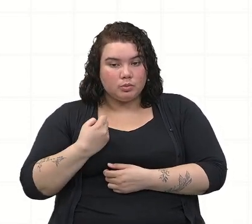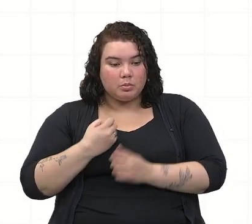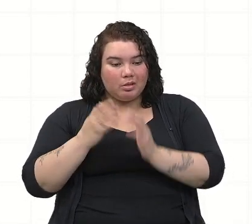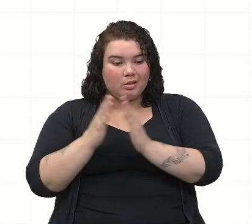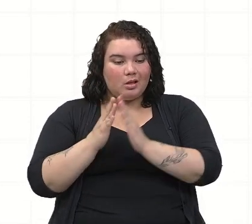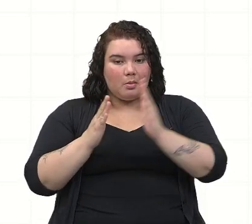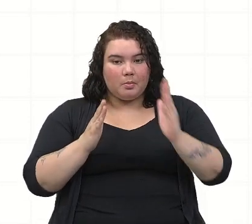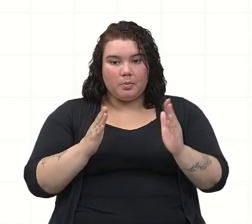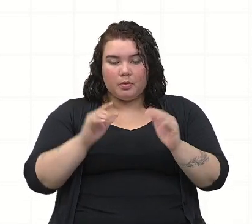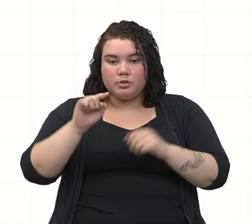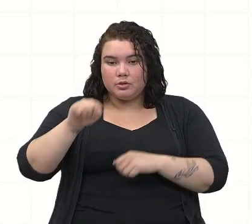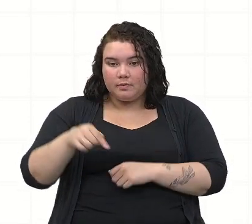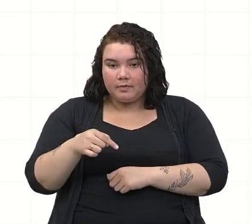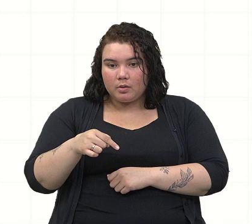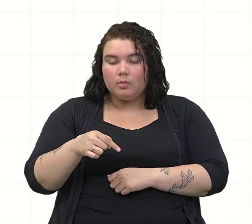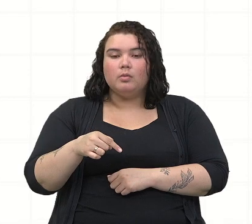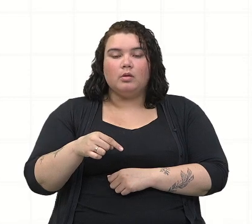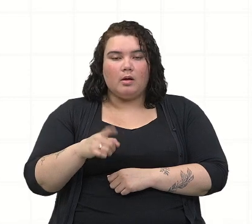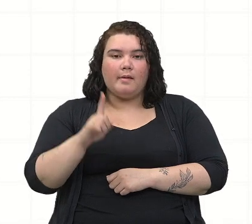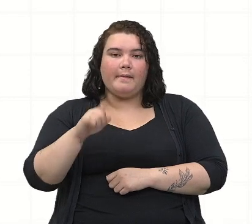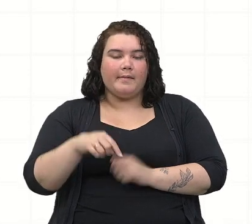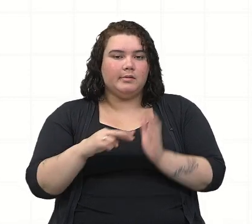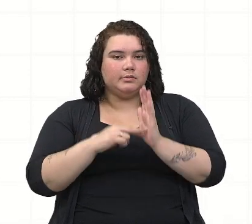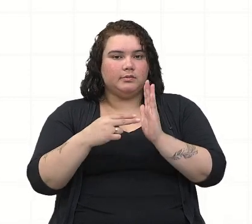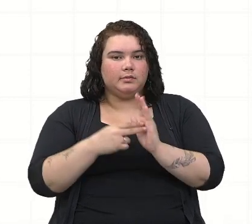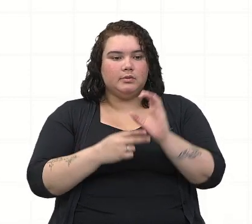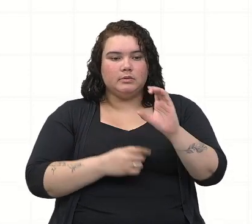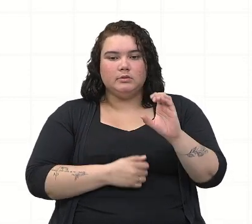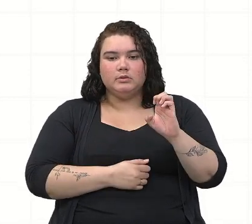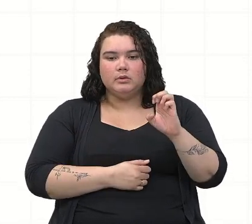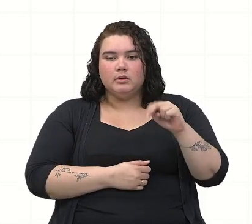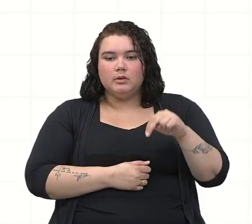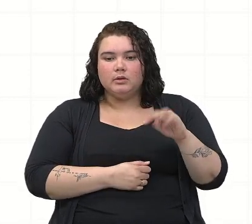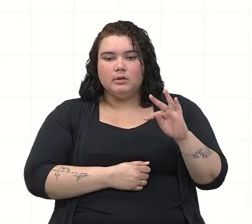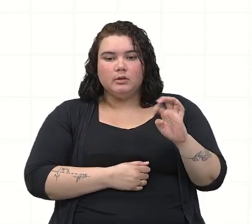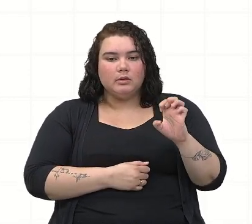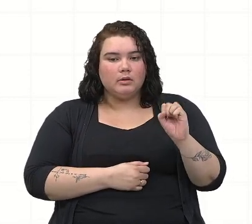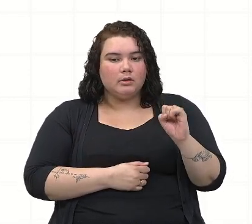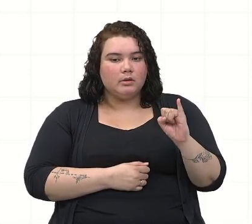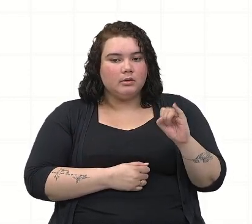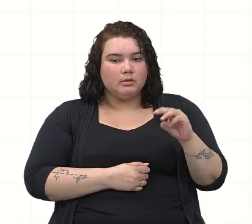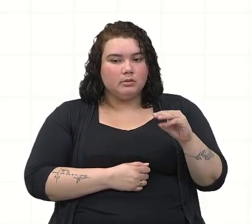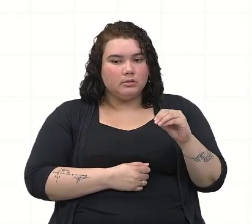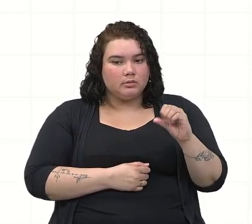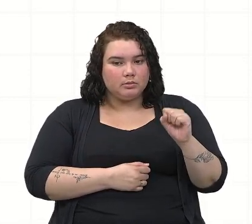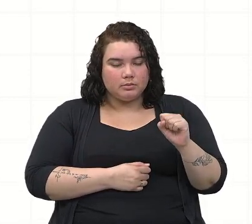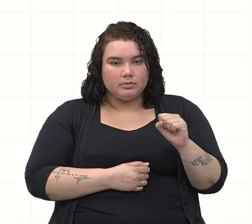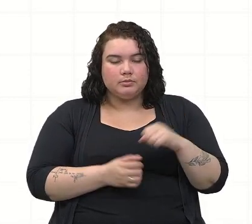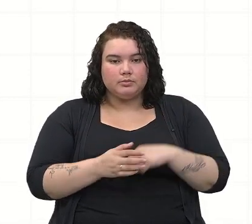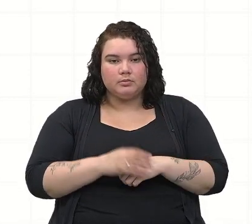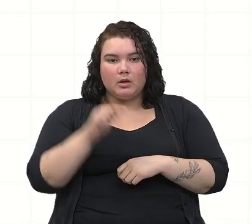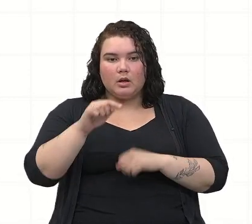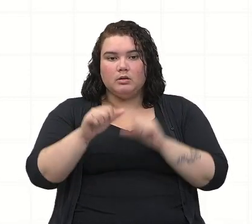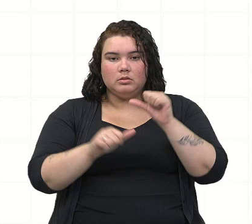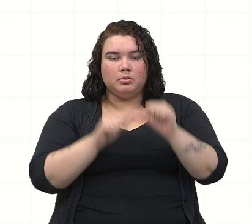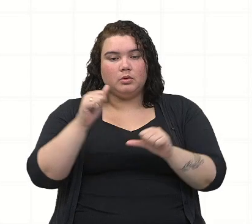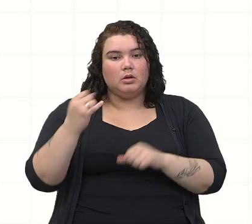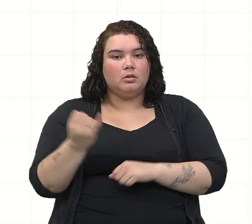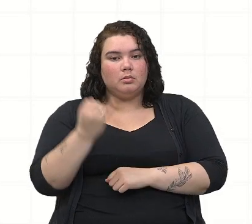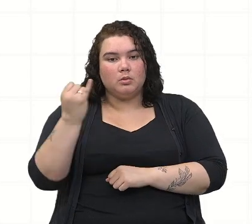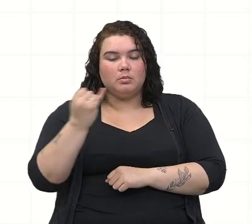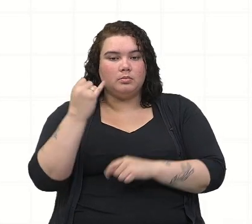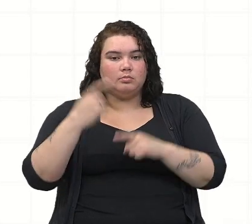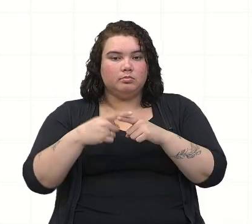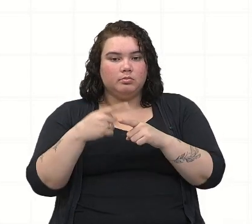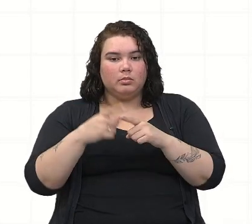nós estamos falando de centésimos, tá? E essa transformação aqui é importante porque nós